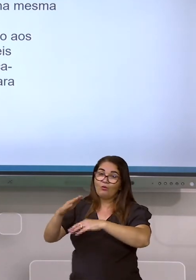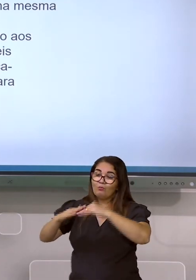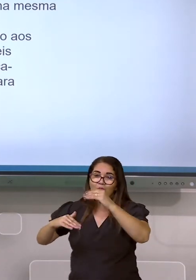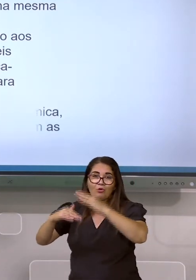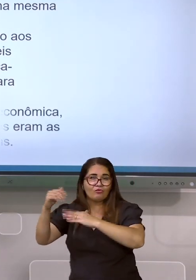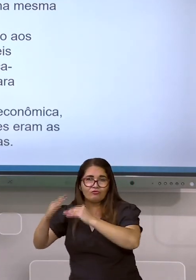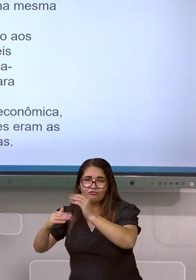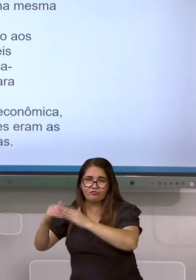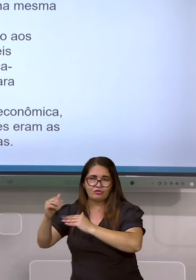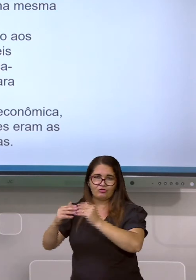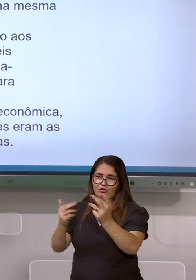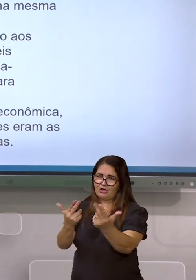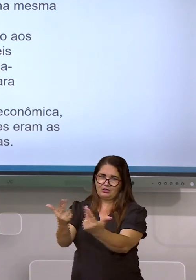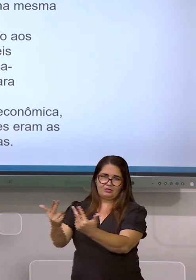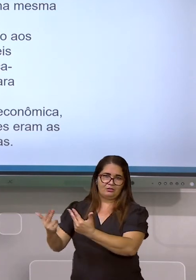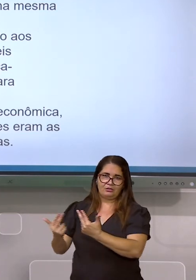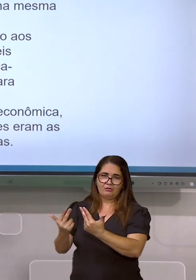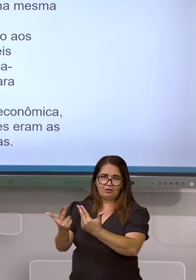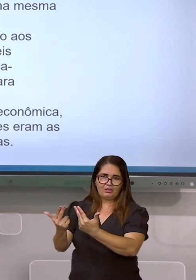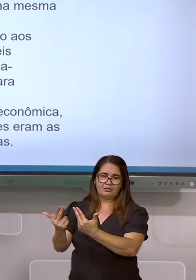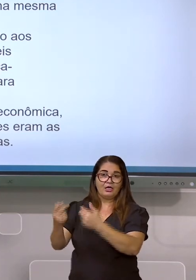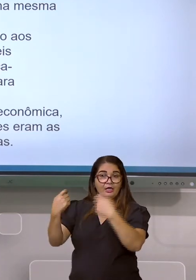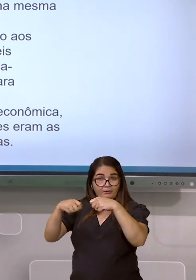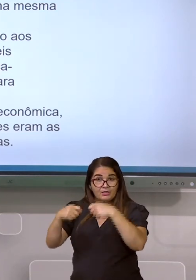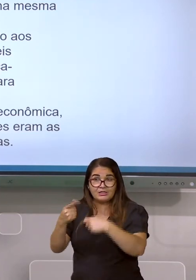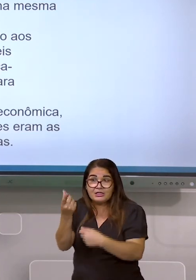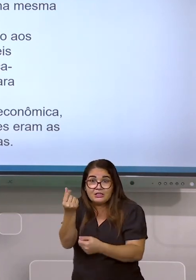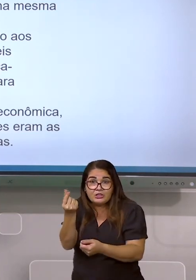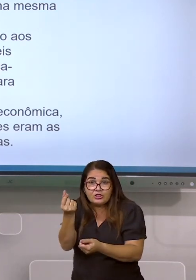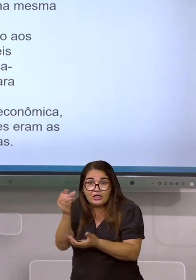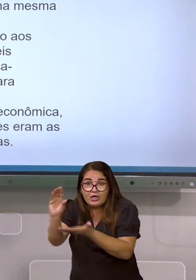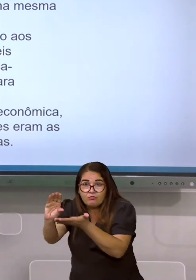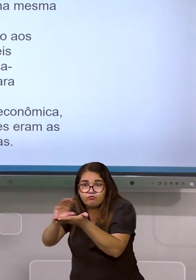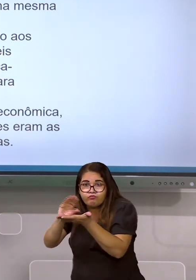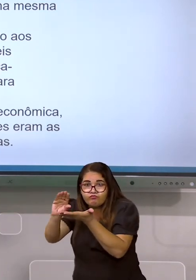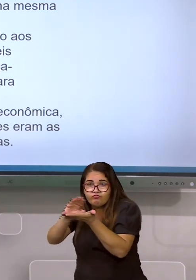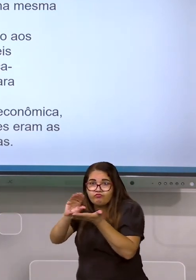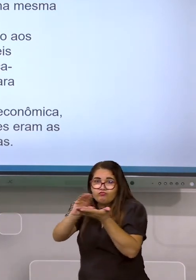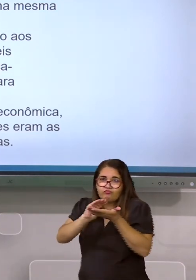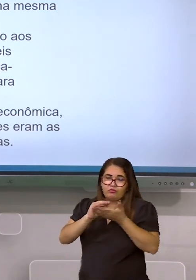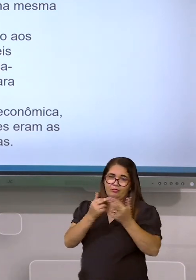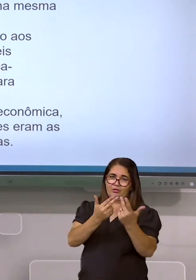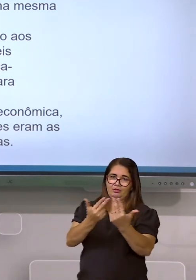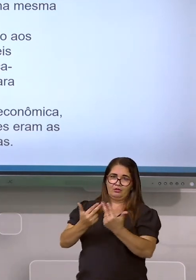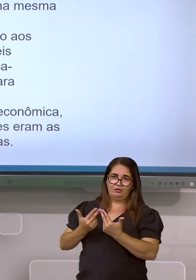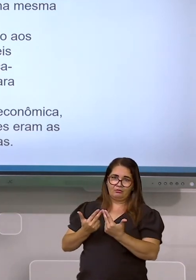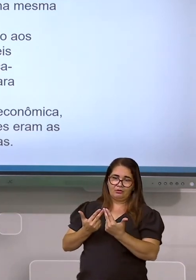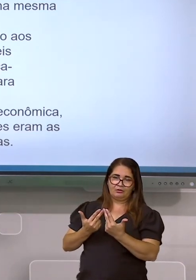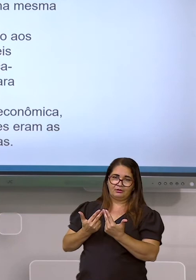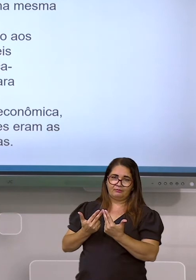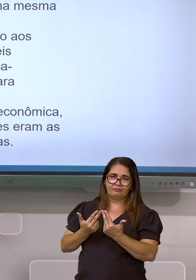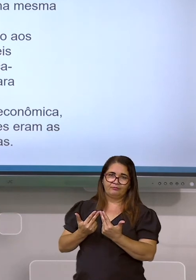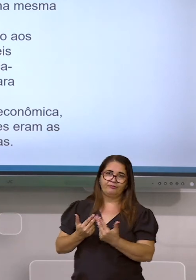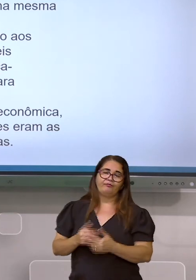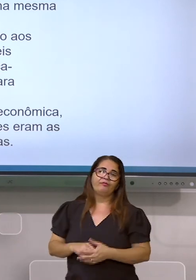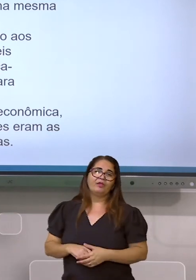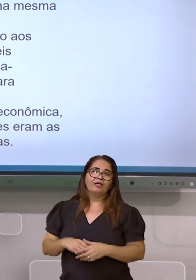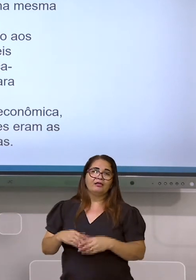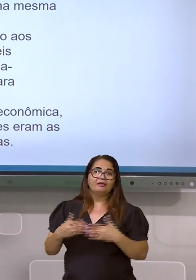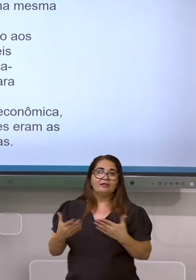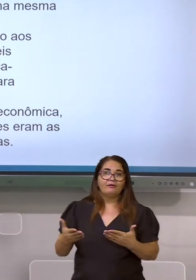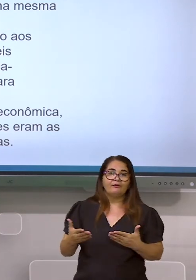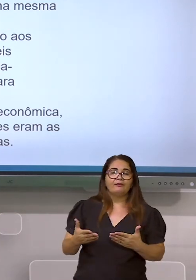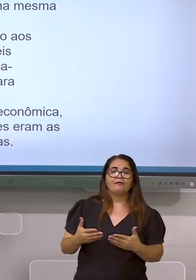É muito sério isso. Em momentos de crise, historicamente, as mulheres eram as primeiras a serem